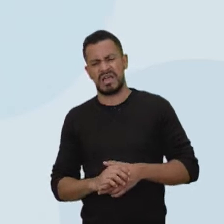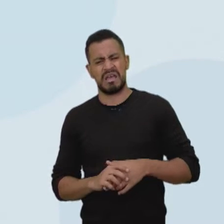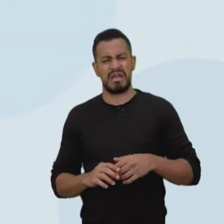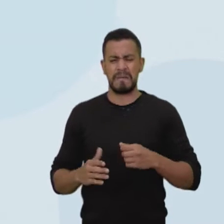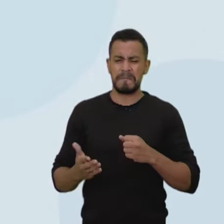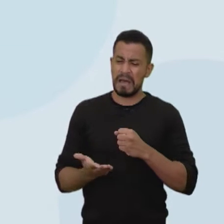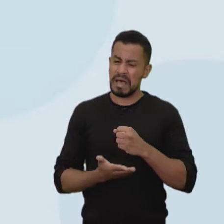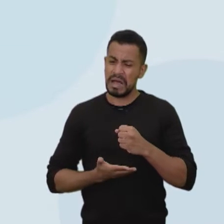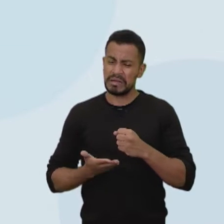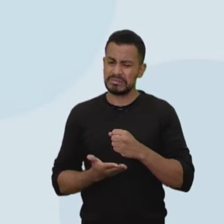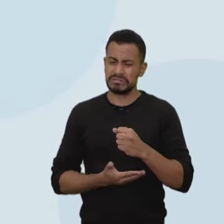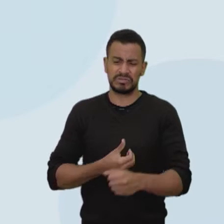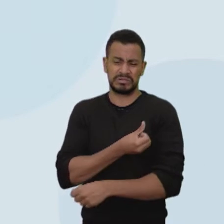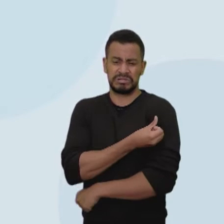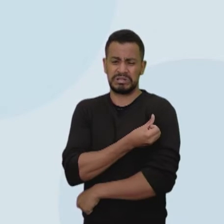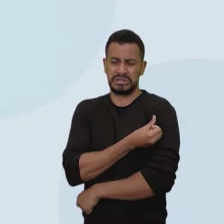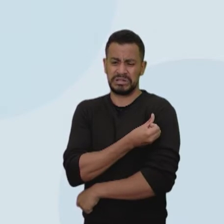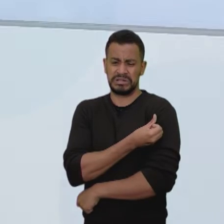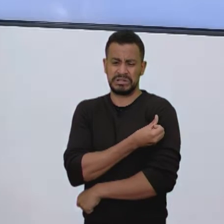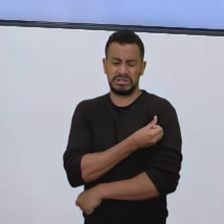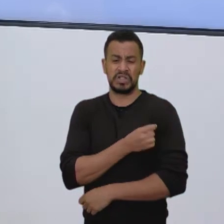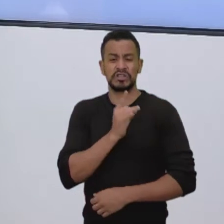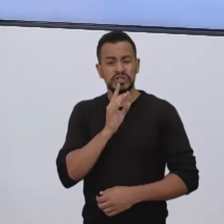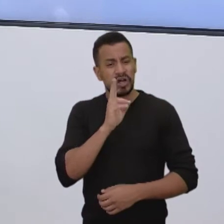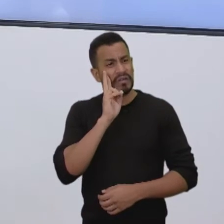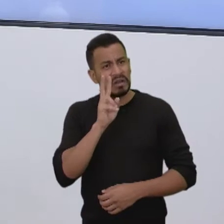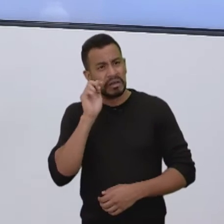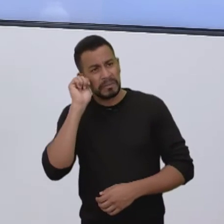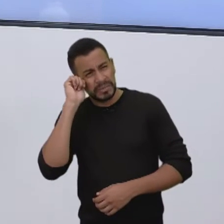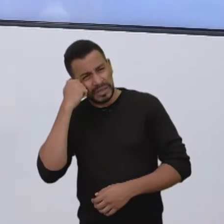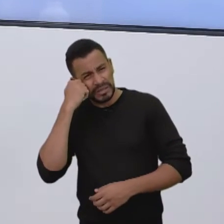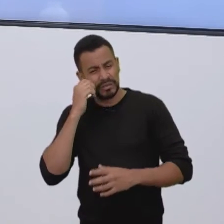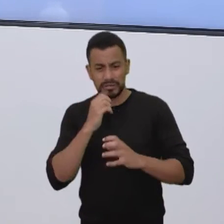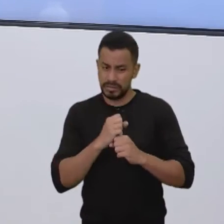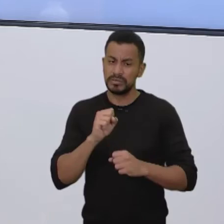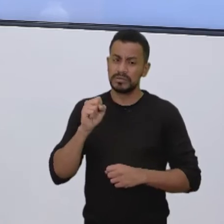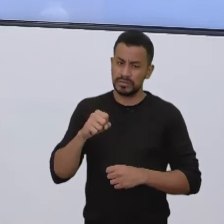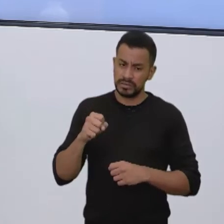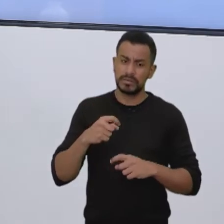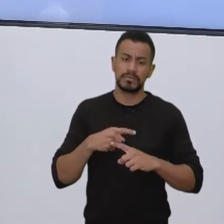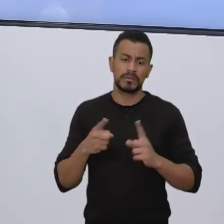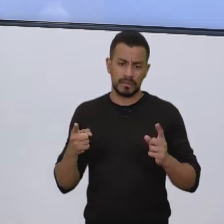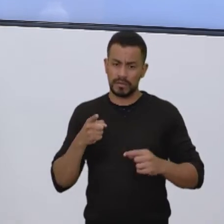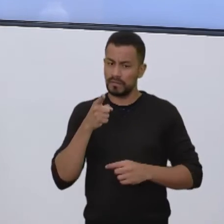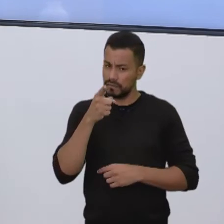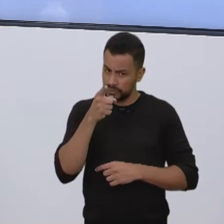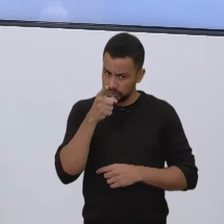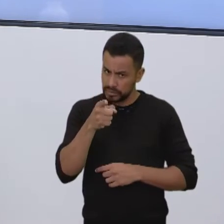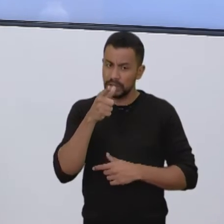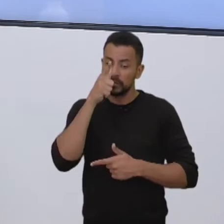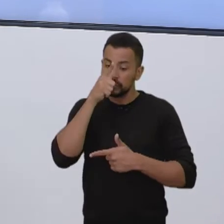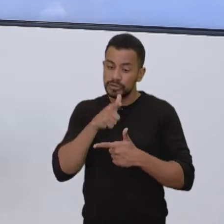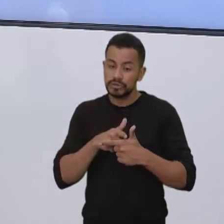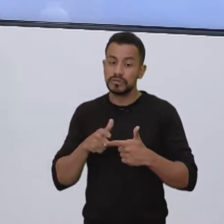fundamental, sexto ano, né? Só olhar quantas partes pretas do total. Sim, mas eu quero que você divida para